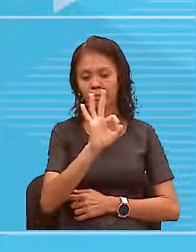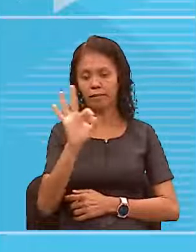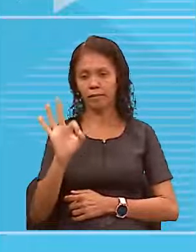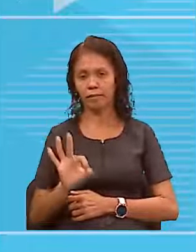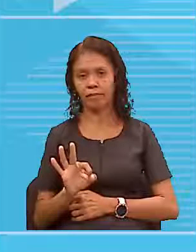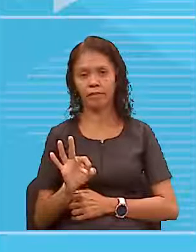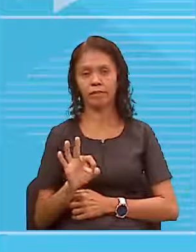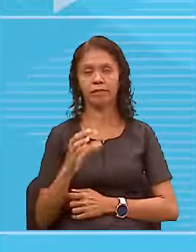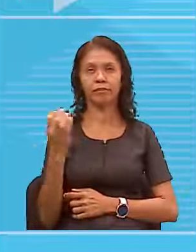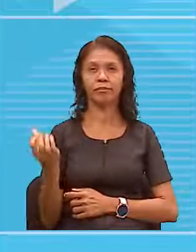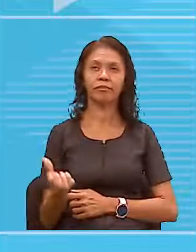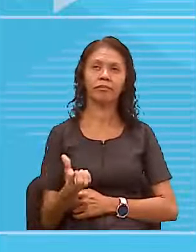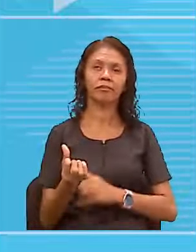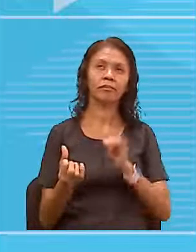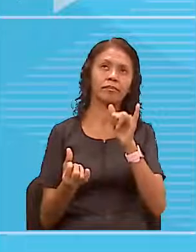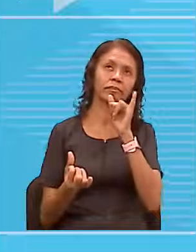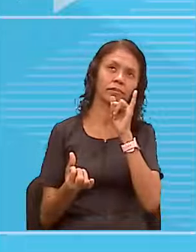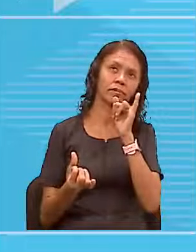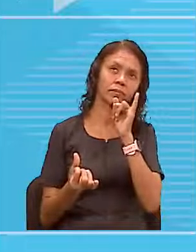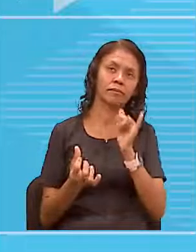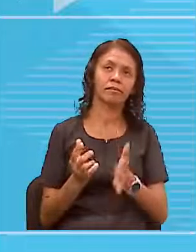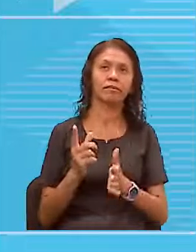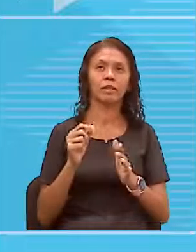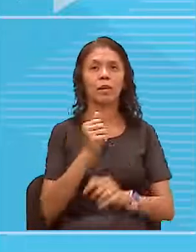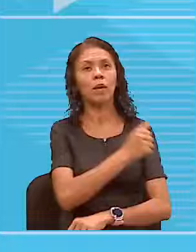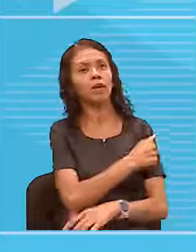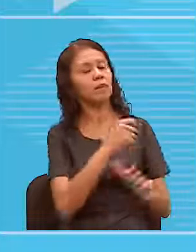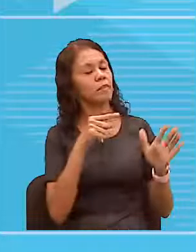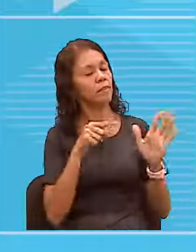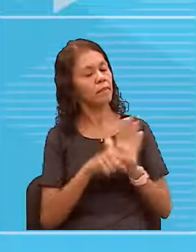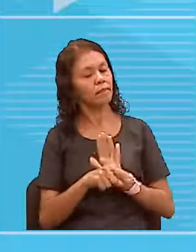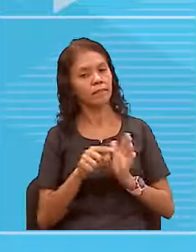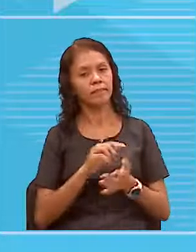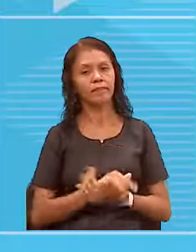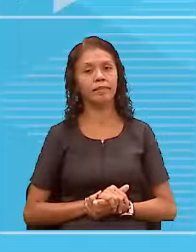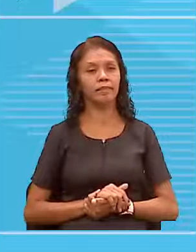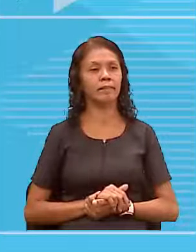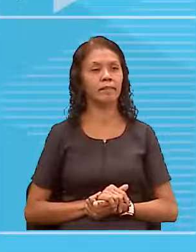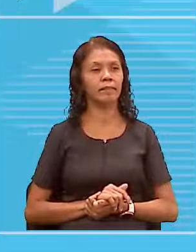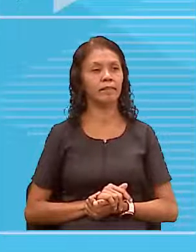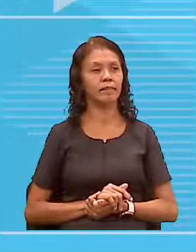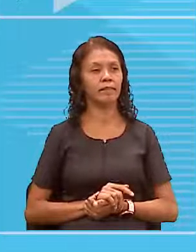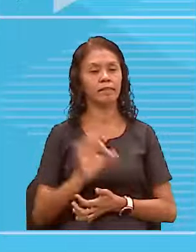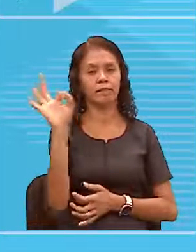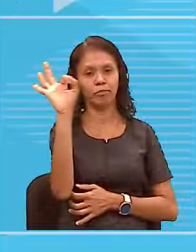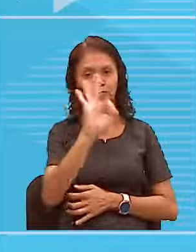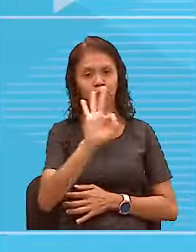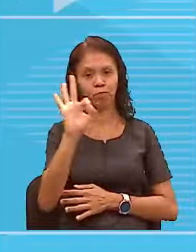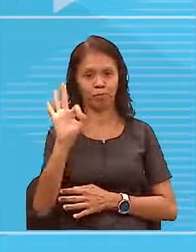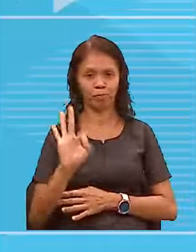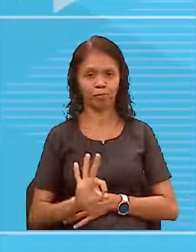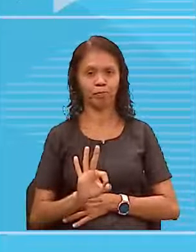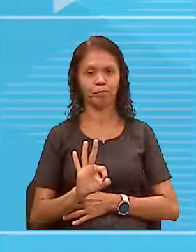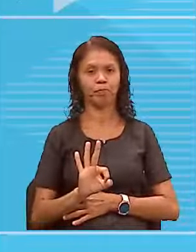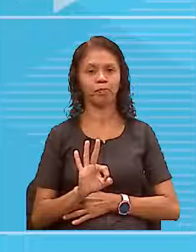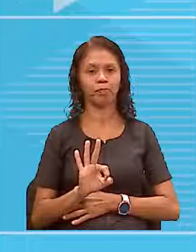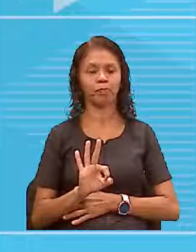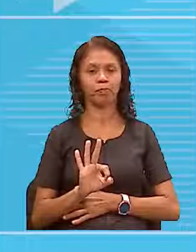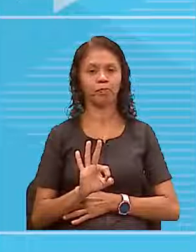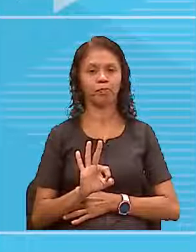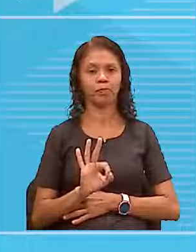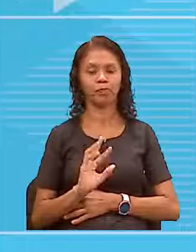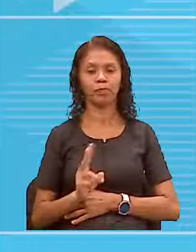quantidade 6, por exemplo, Gabriel pergunta assim, professor, qual a porcentagem ou